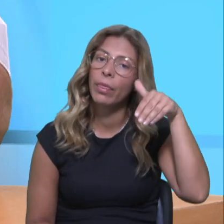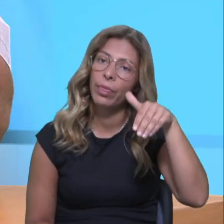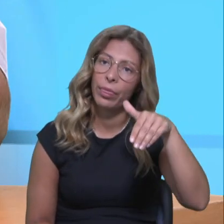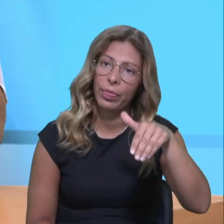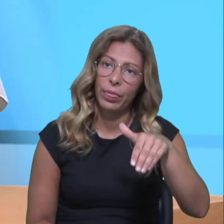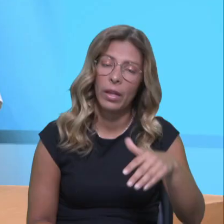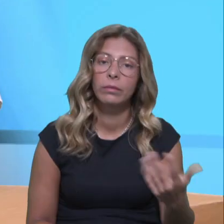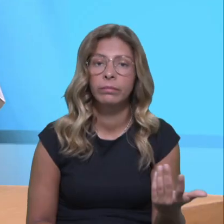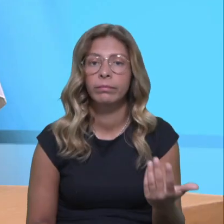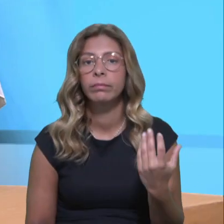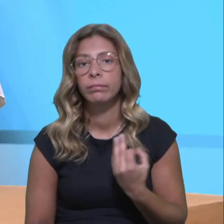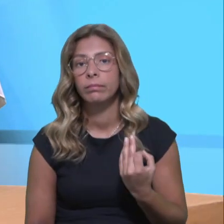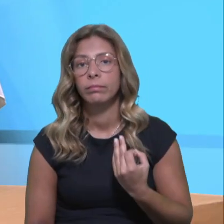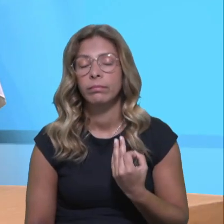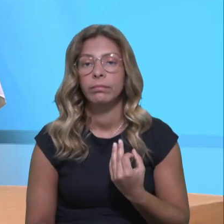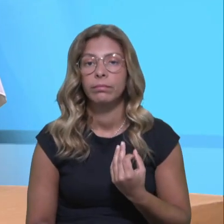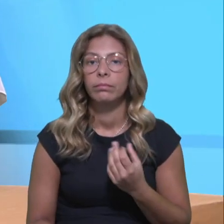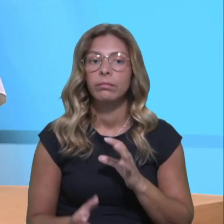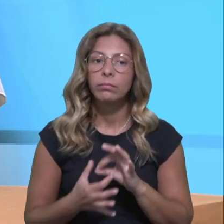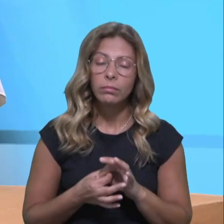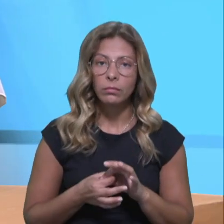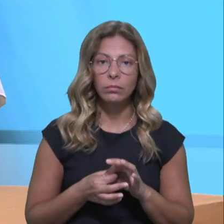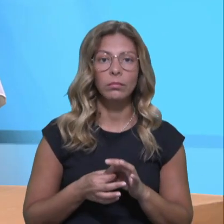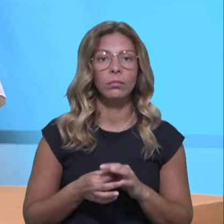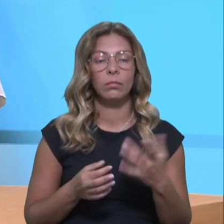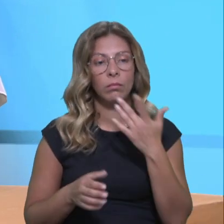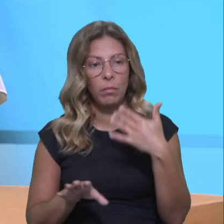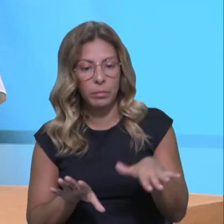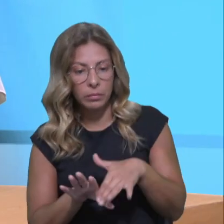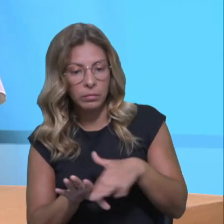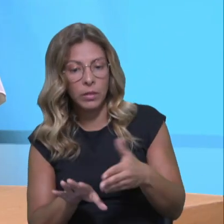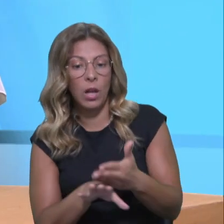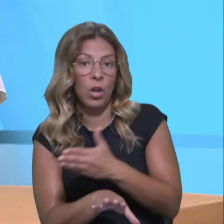lembro-me neste webinar concretamente, onde participei, que